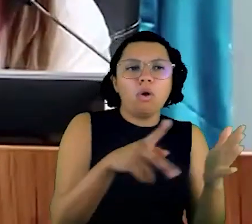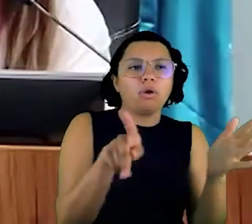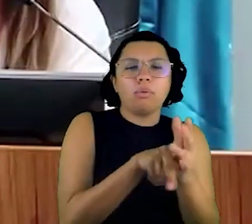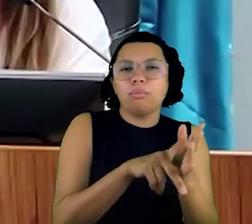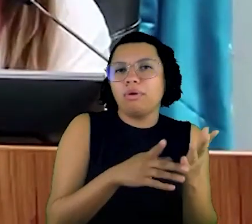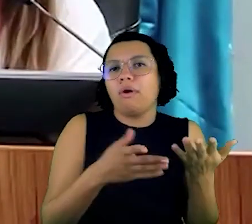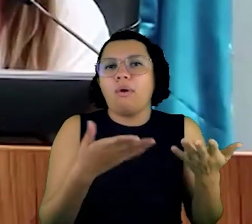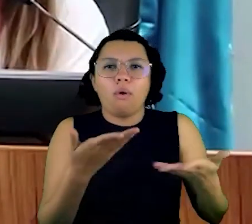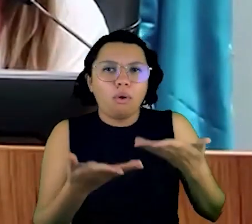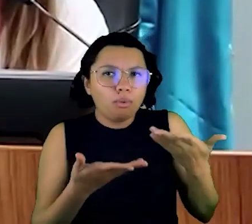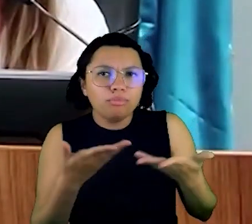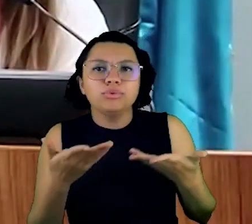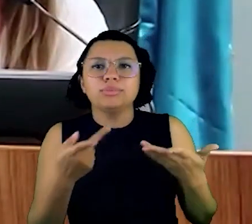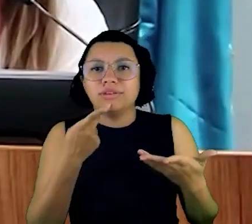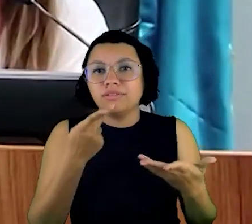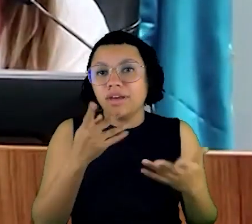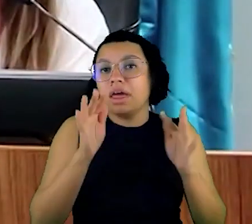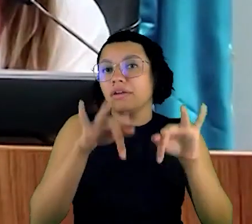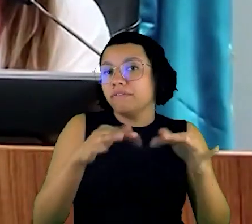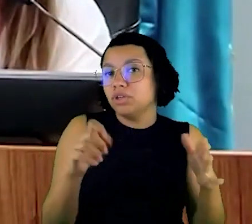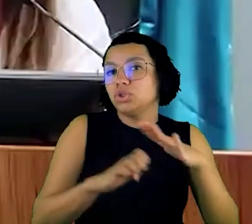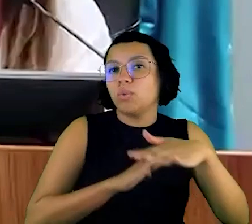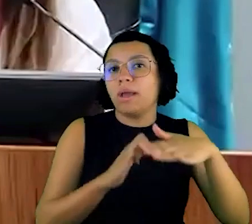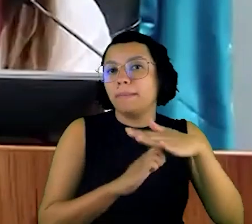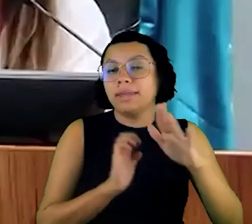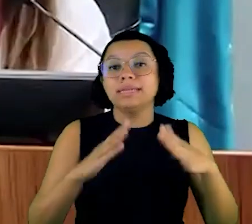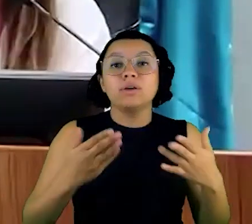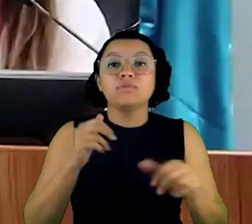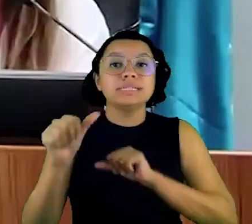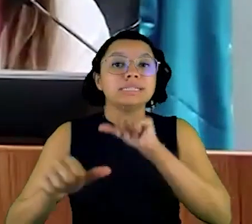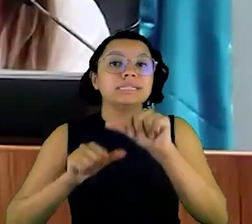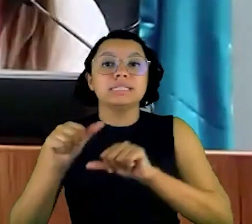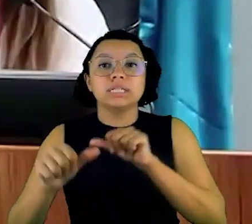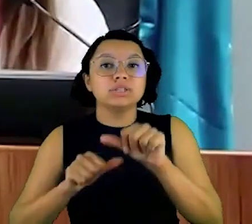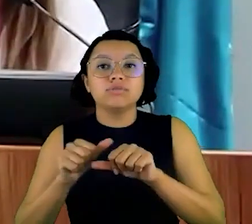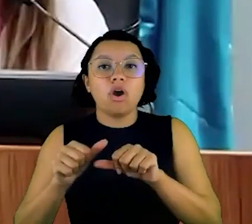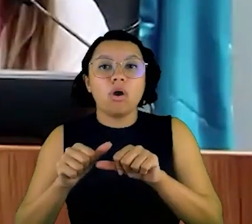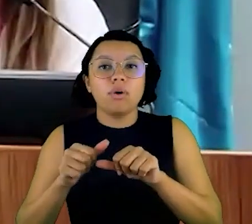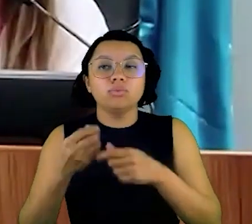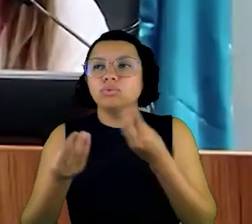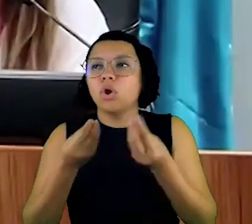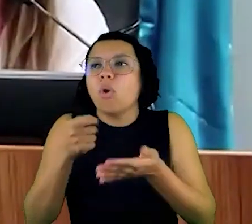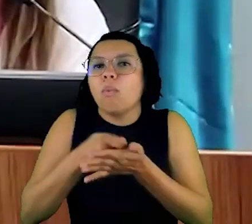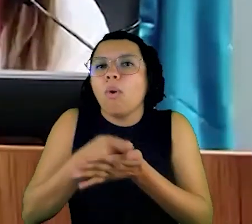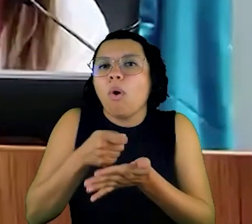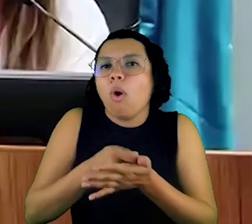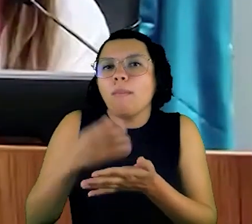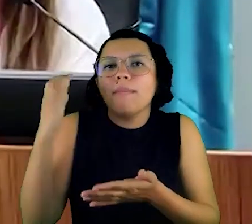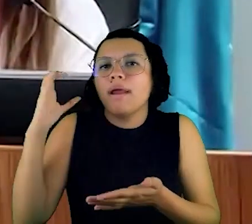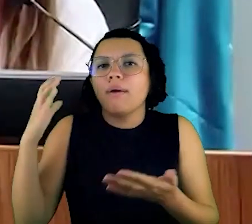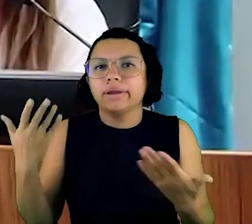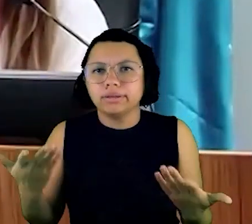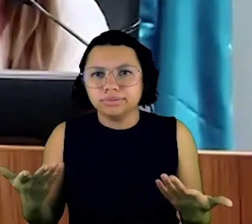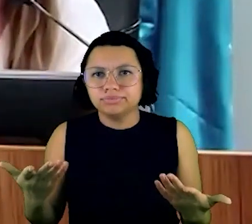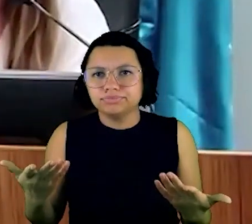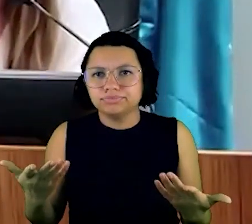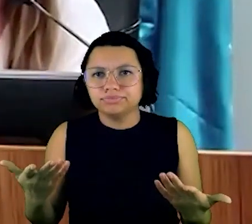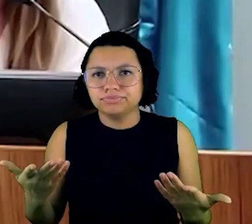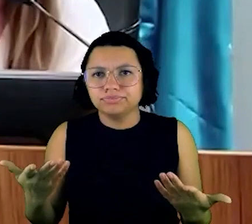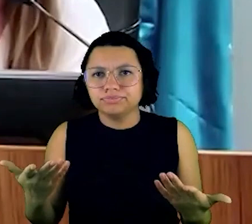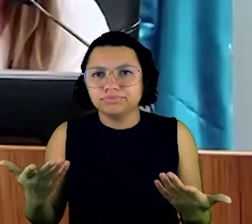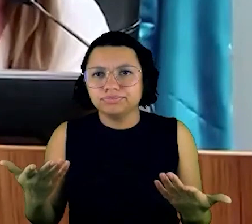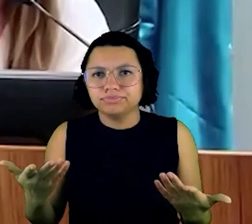nos órgãos apropriados, etc., você torna absolutamente incobrável o crédito. Sim.